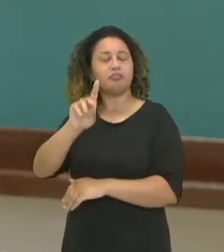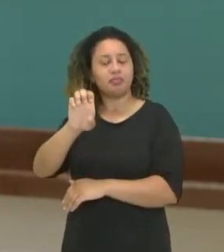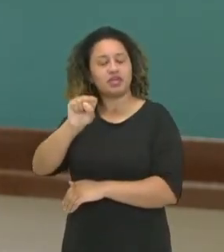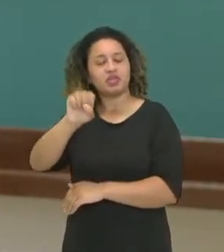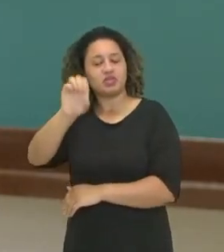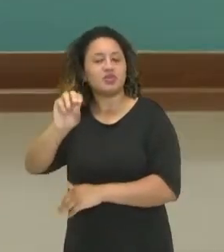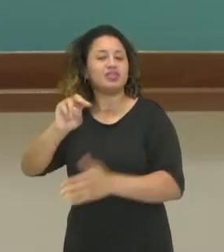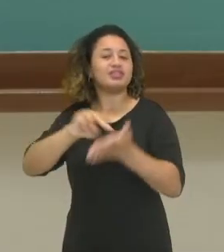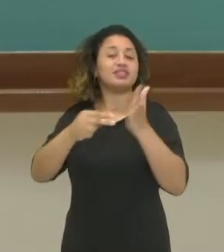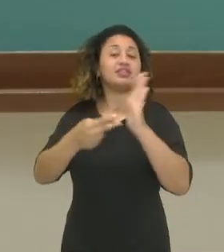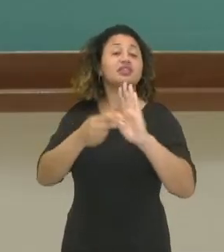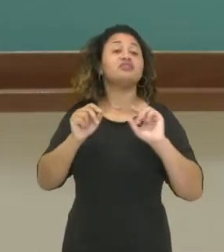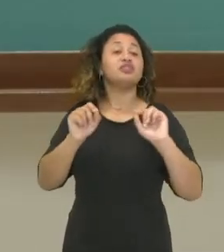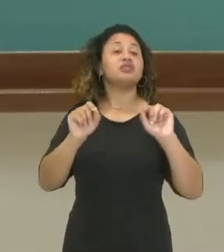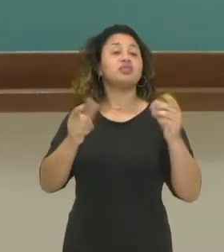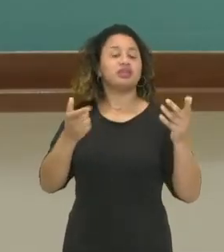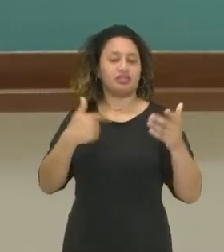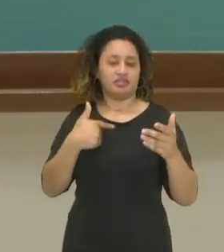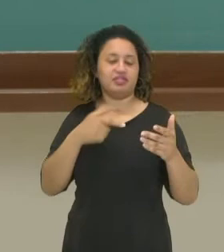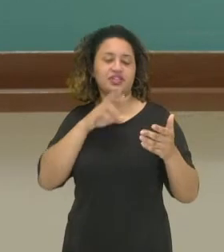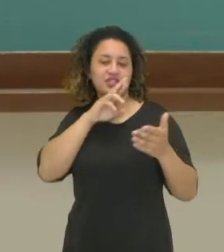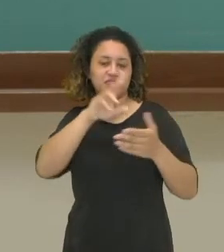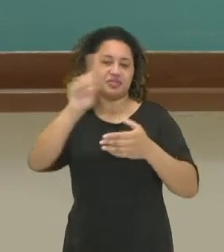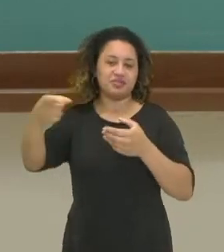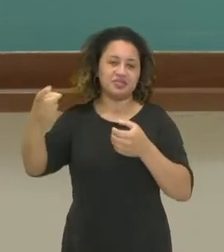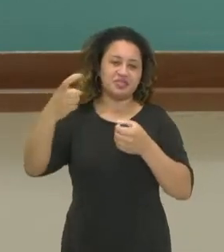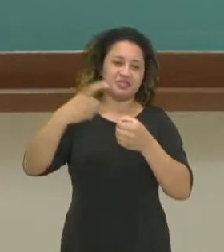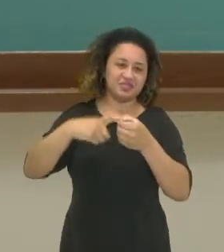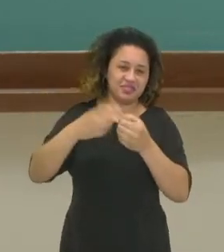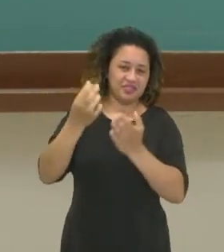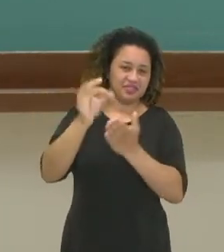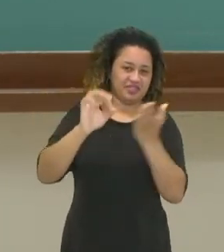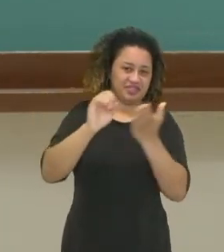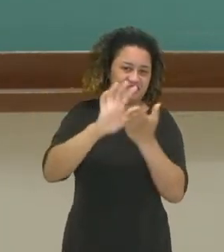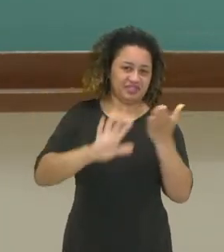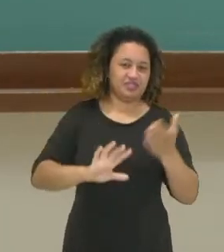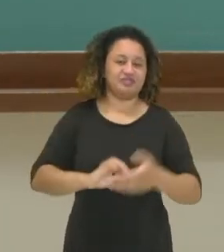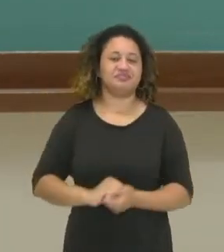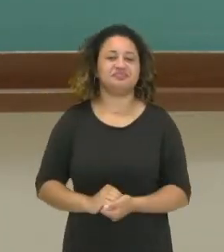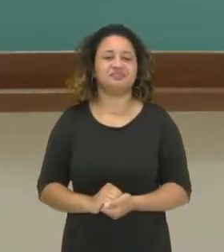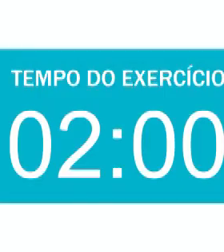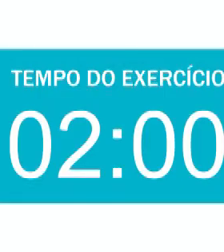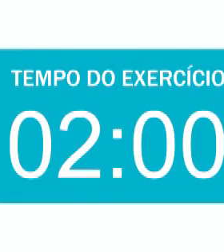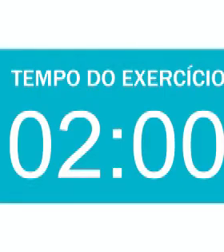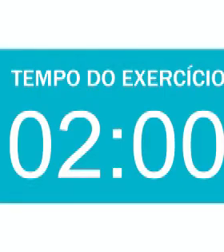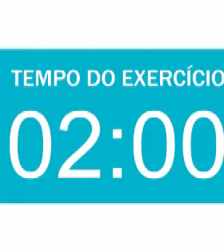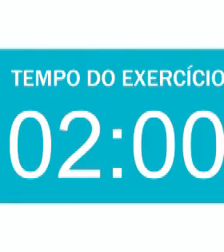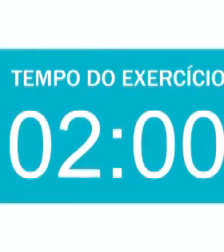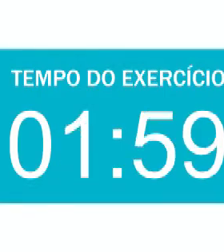aqui? Faz aí, que eu volto a seguir, gabaritar contigo.